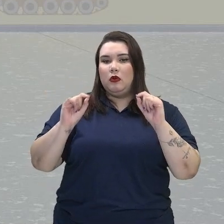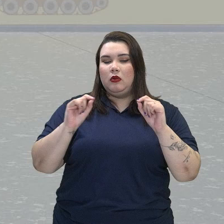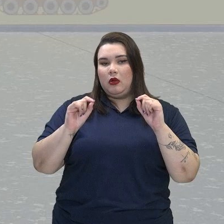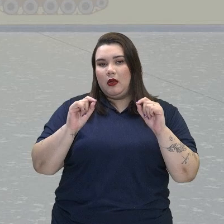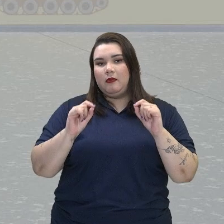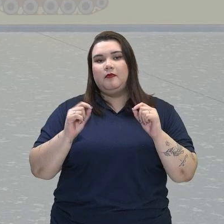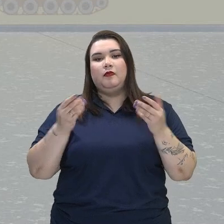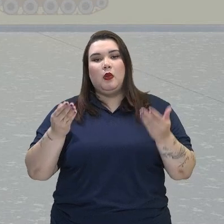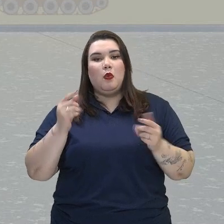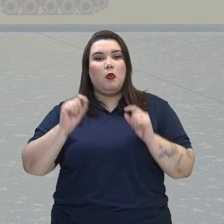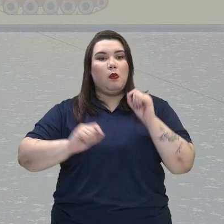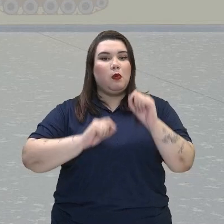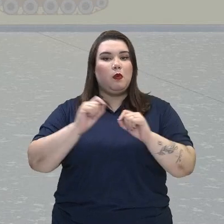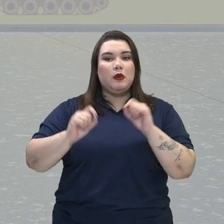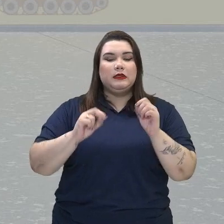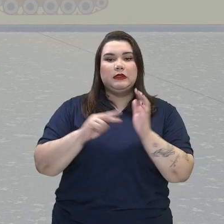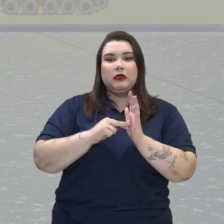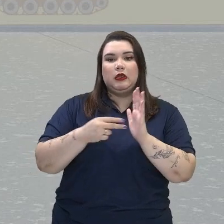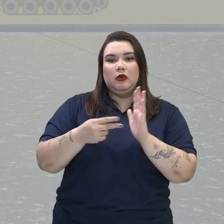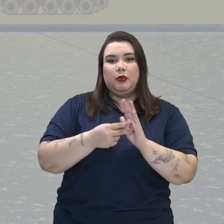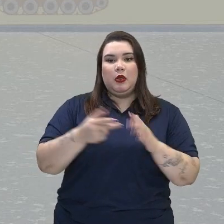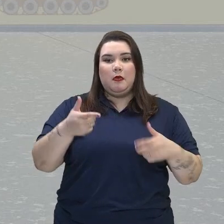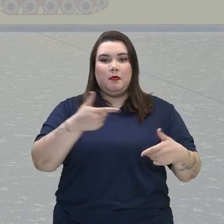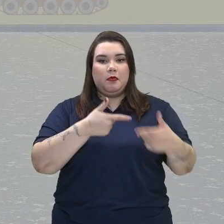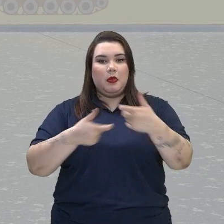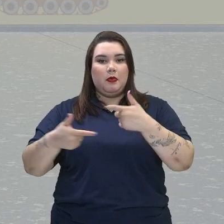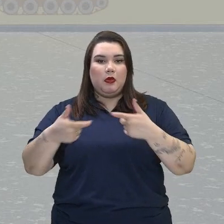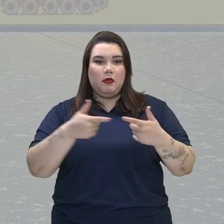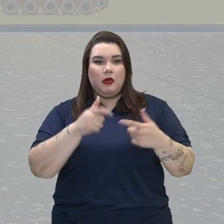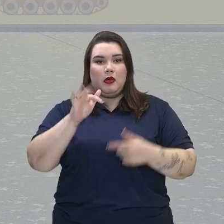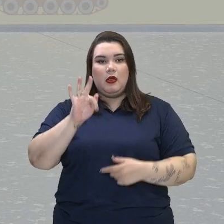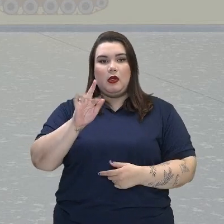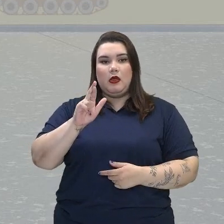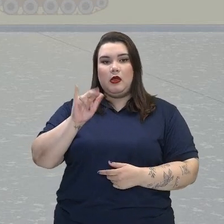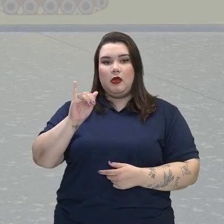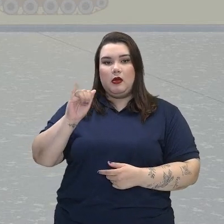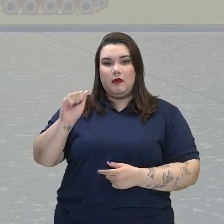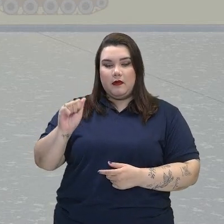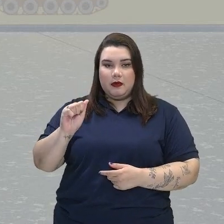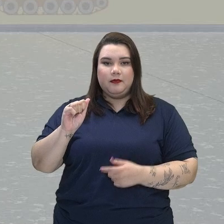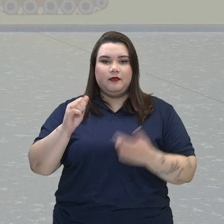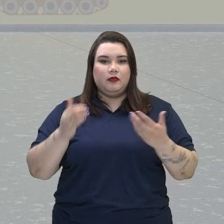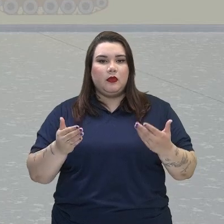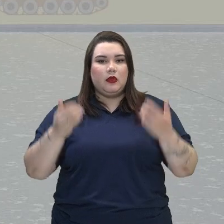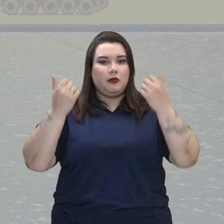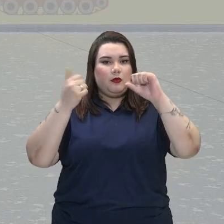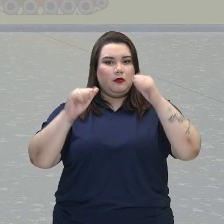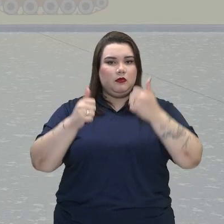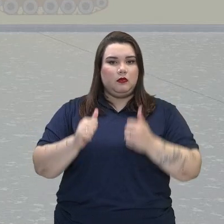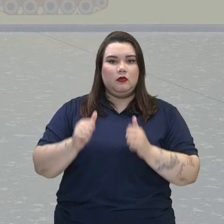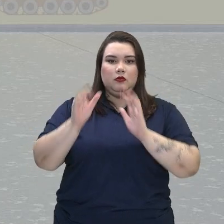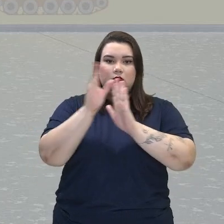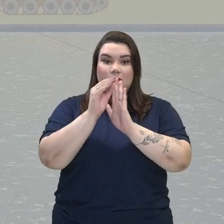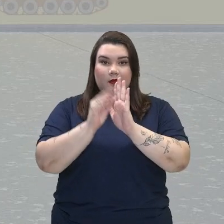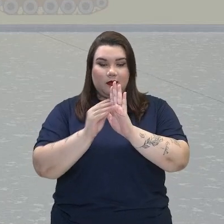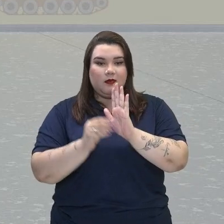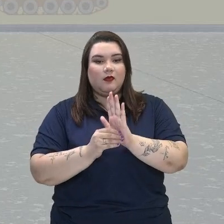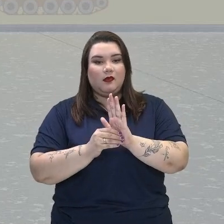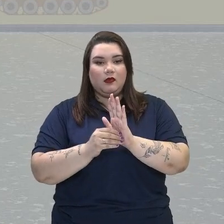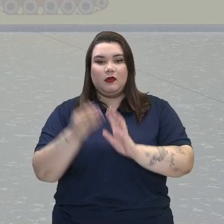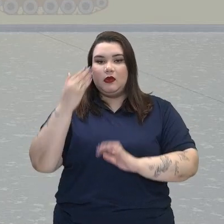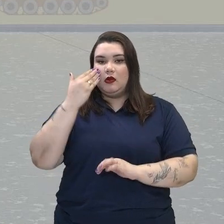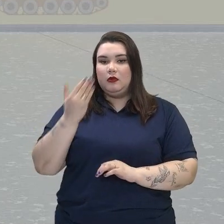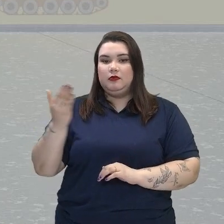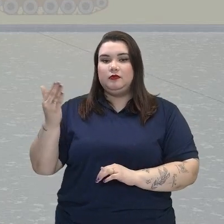bem o que foi a Guerra Fria. Então, vamos analisar esse cenário para a gente contextualizar com o conteúdo da nossa aula. Nós